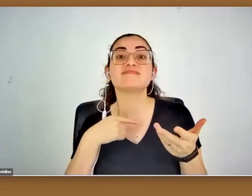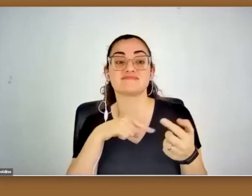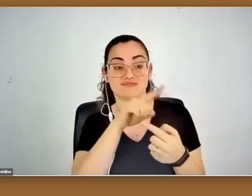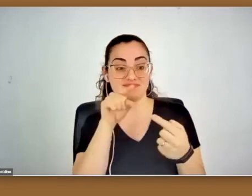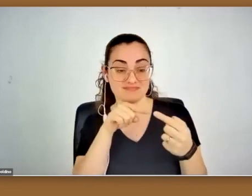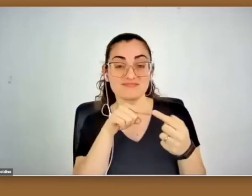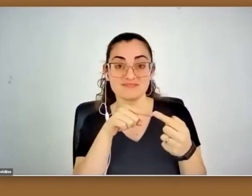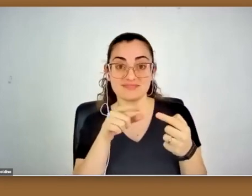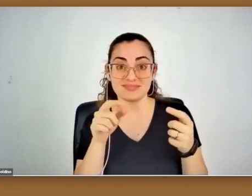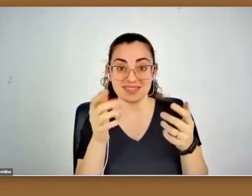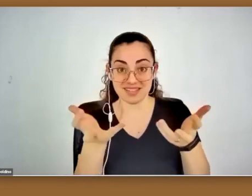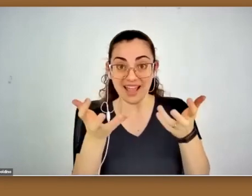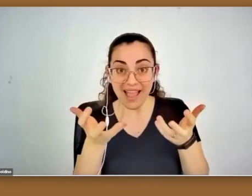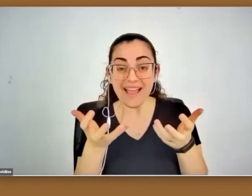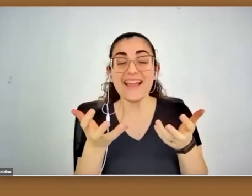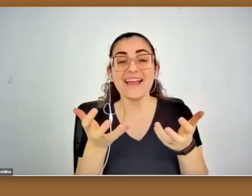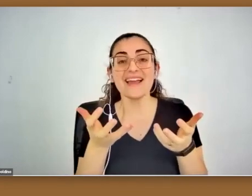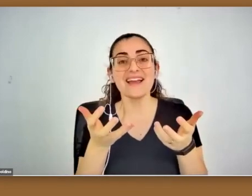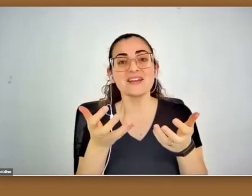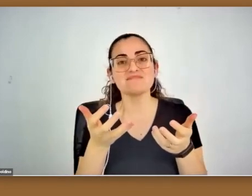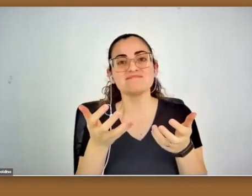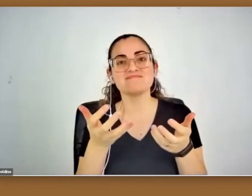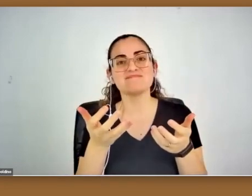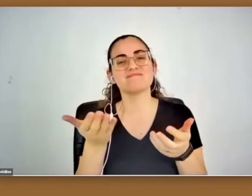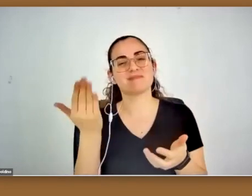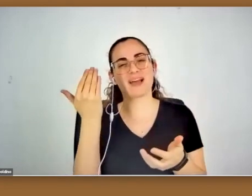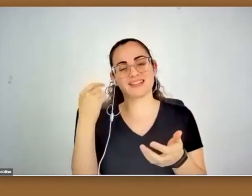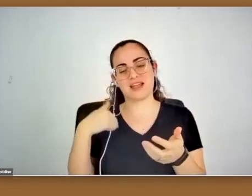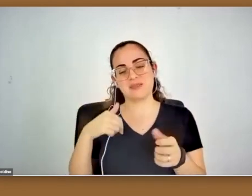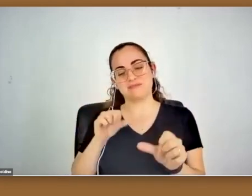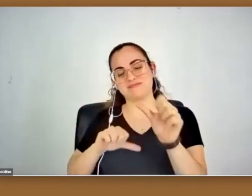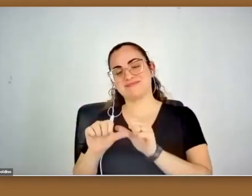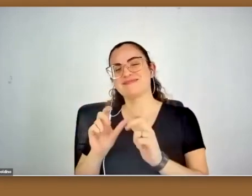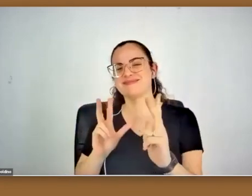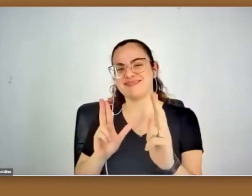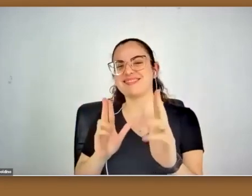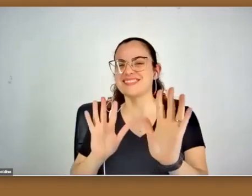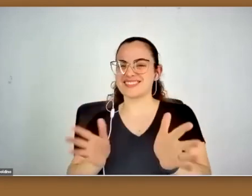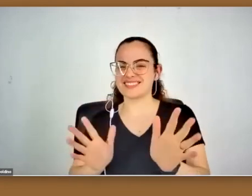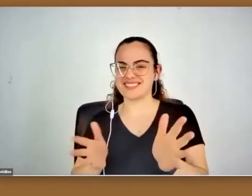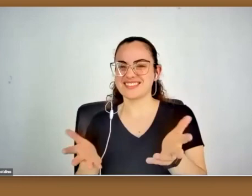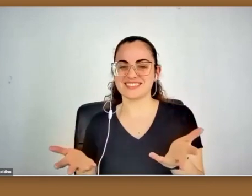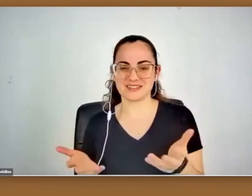eu estive na pele, né, de vocês. Raquel lá em Santa Teresa,